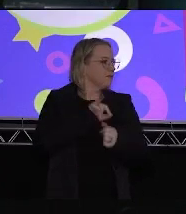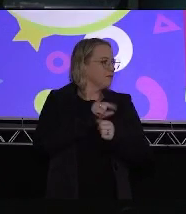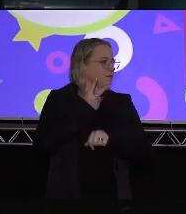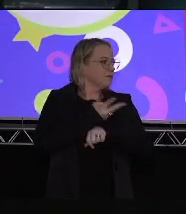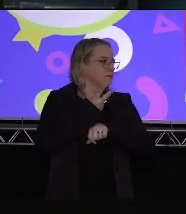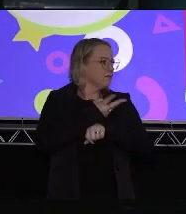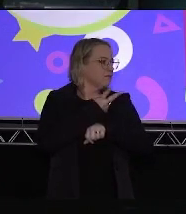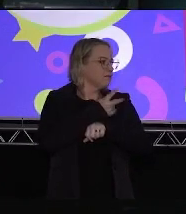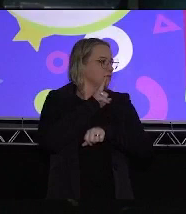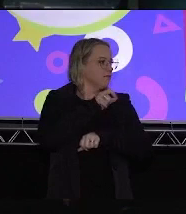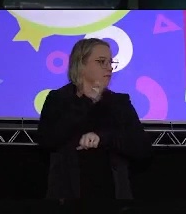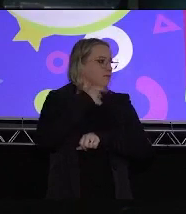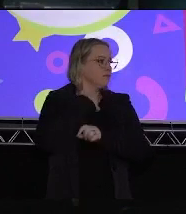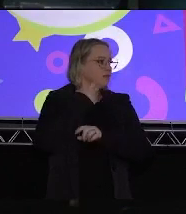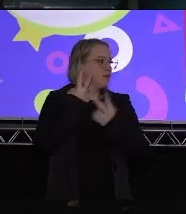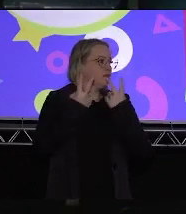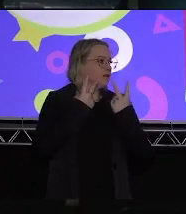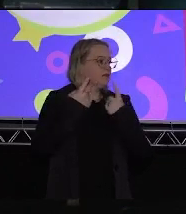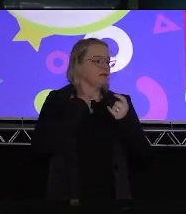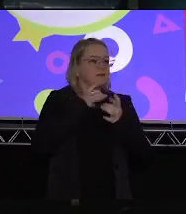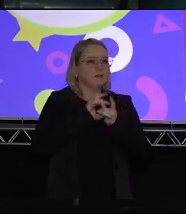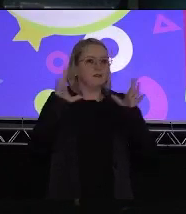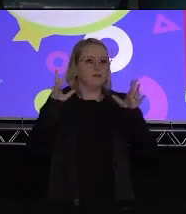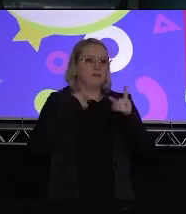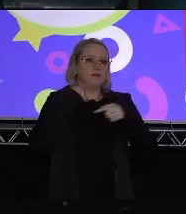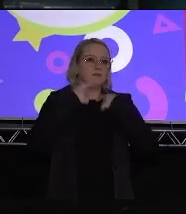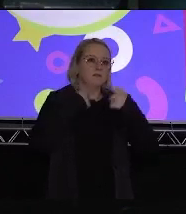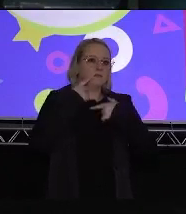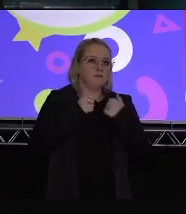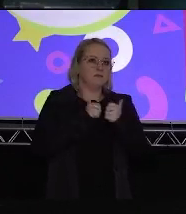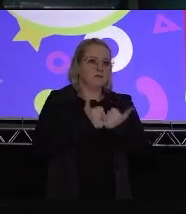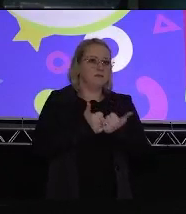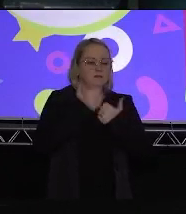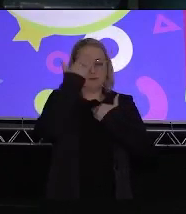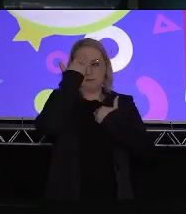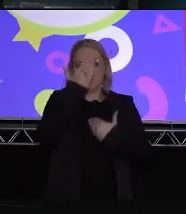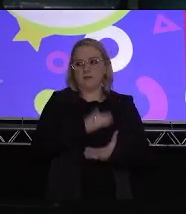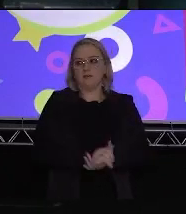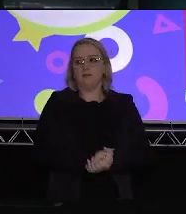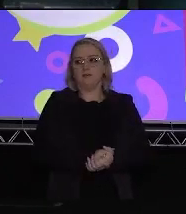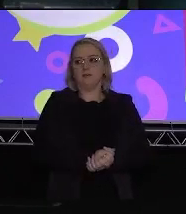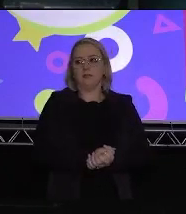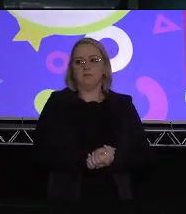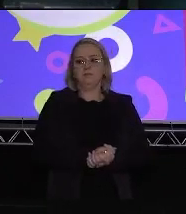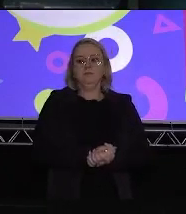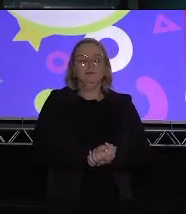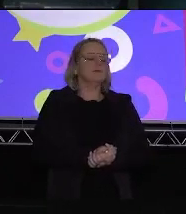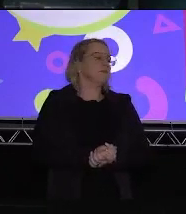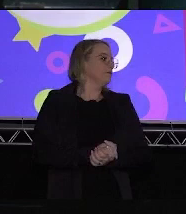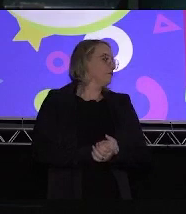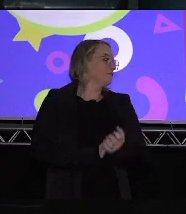stand da DB ou nos corredores. A gente está super disponível para trocar ideia e compartilhar. Obrigada.